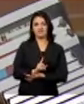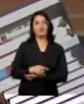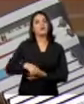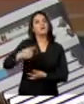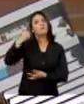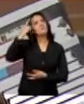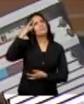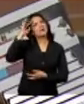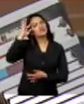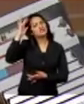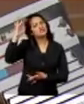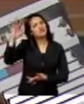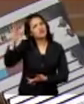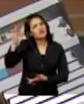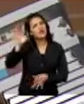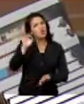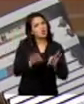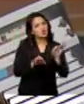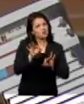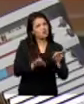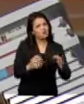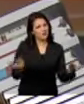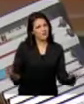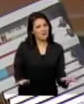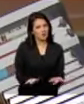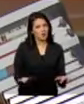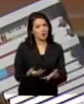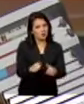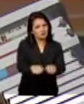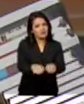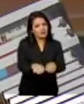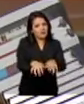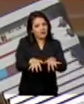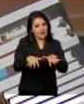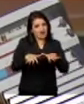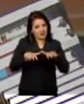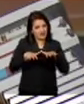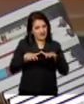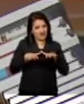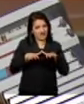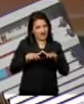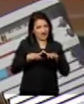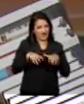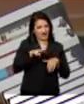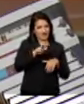Imaginemos este julgamento no plenário dito virtual.